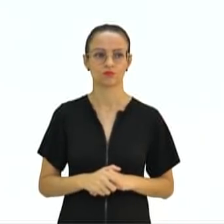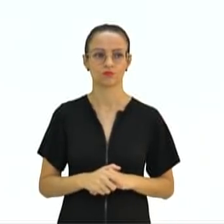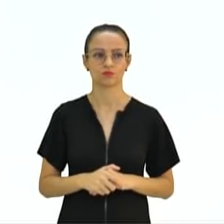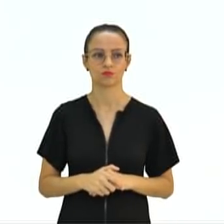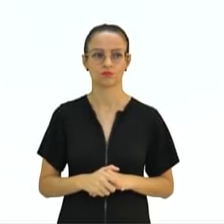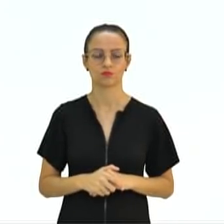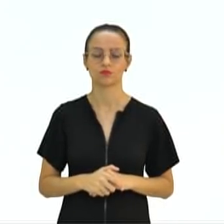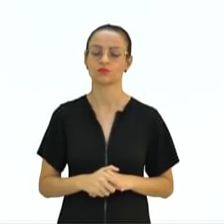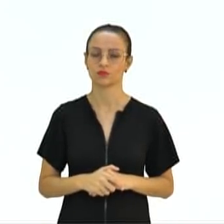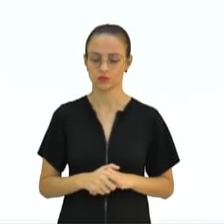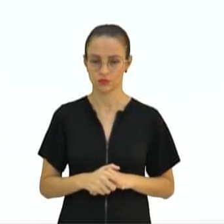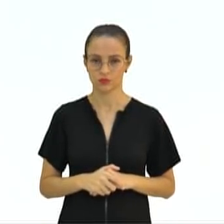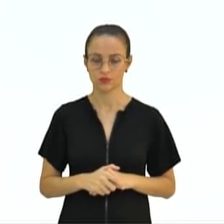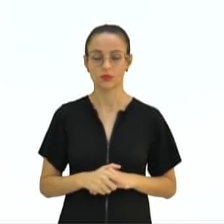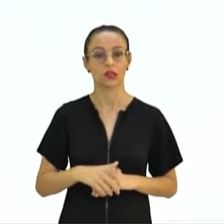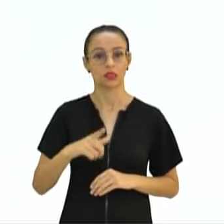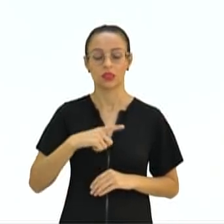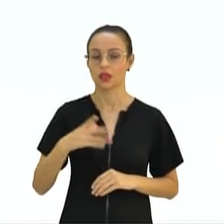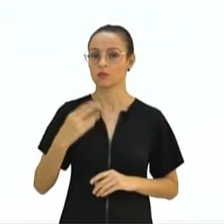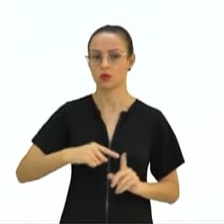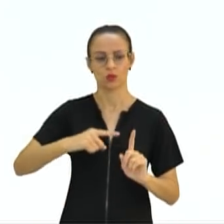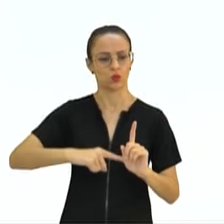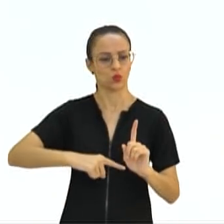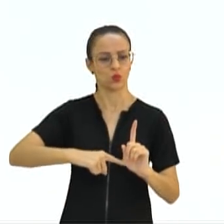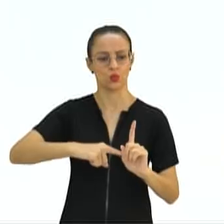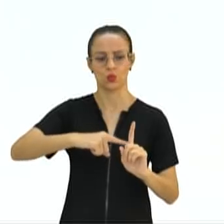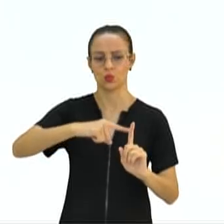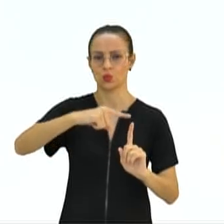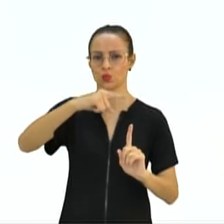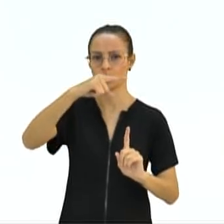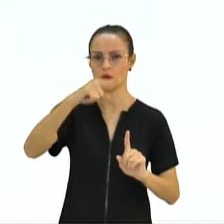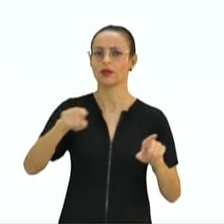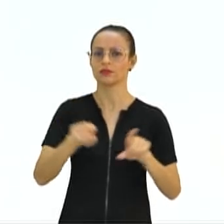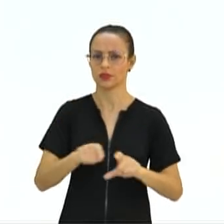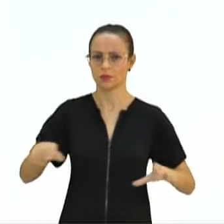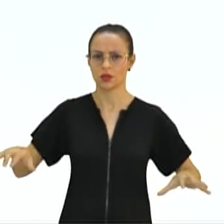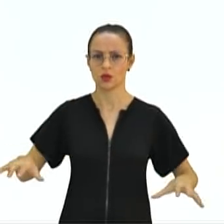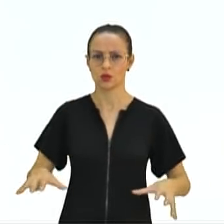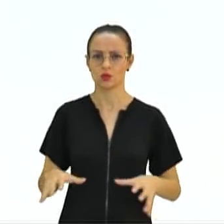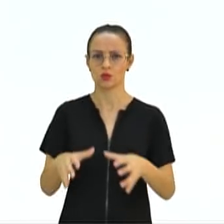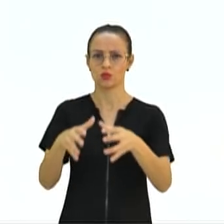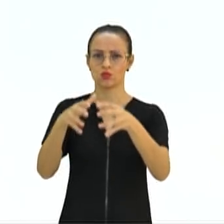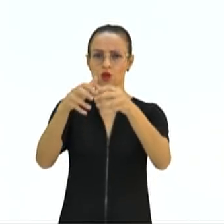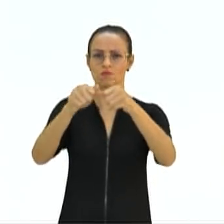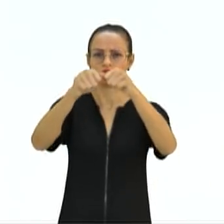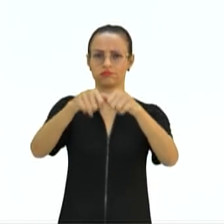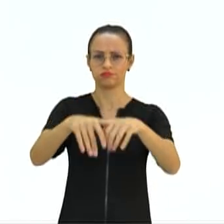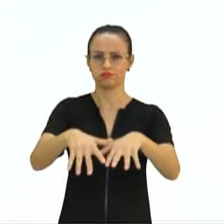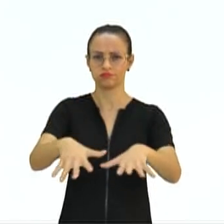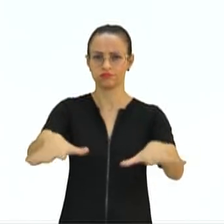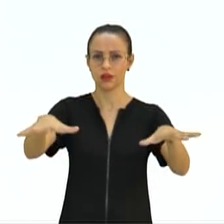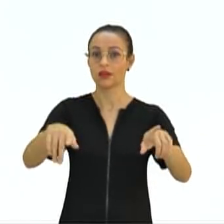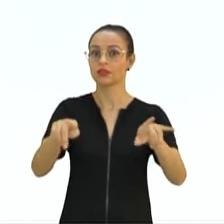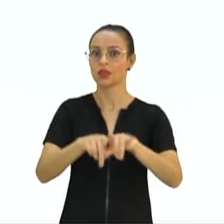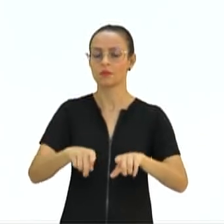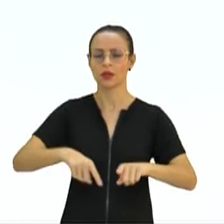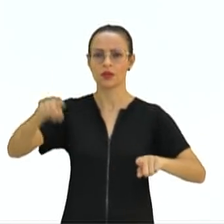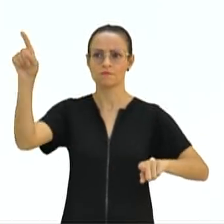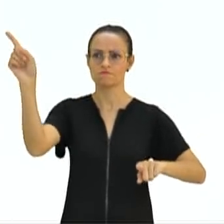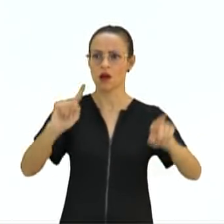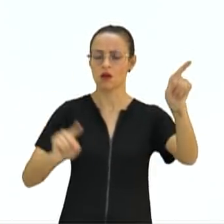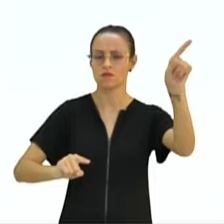Uma alta atividade, uma alta temperatura, uma alta atividade vulcânica, altas descargas